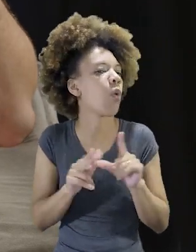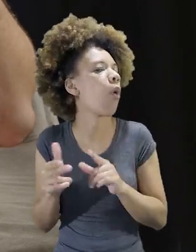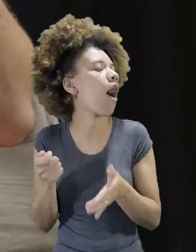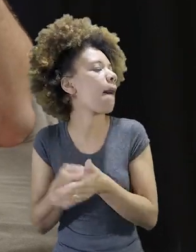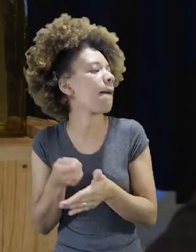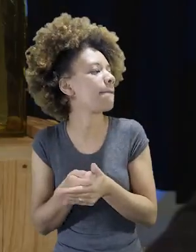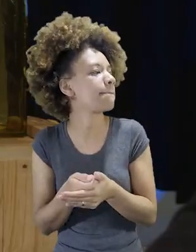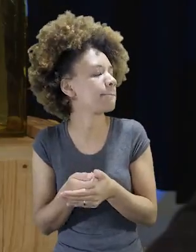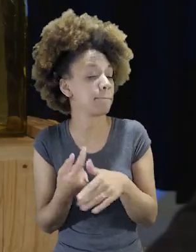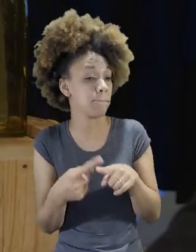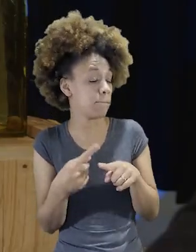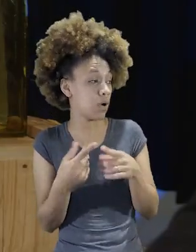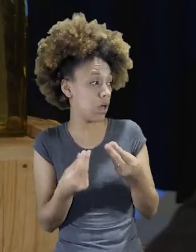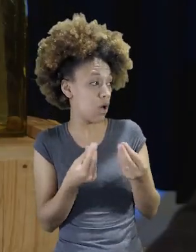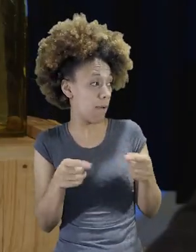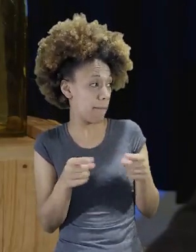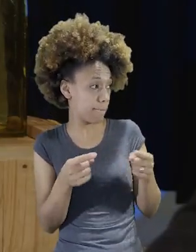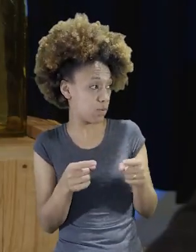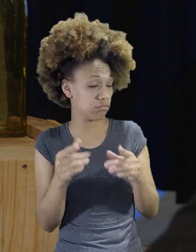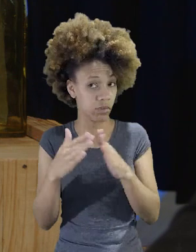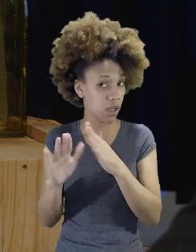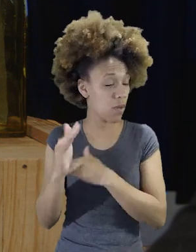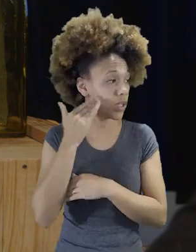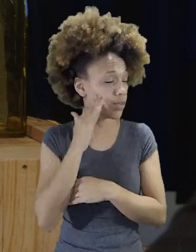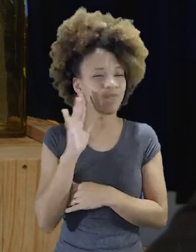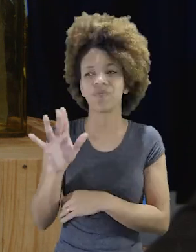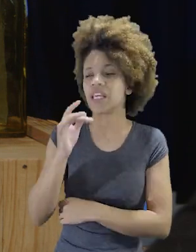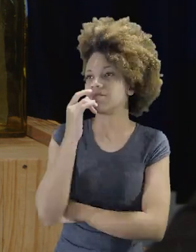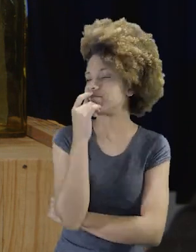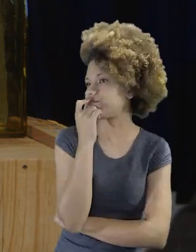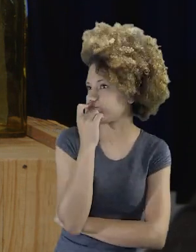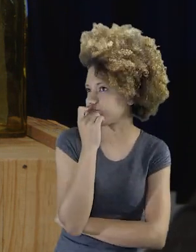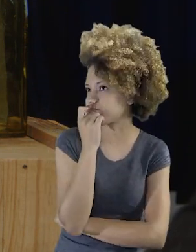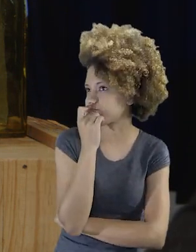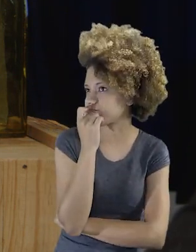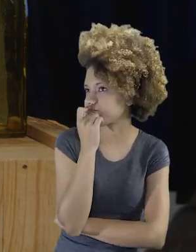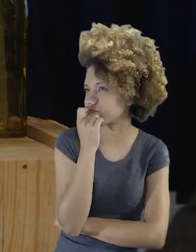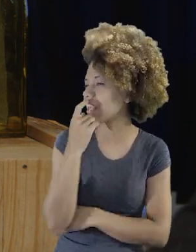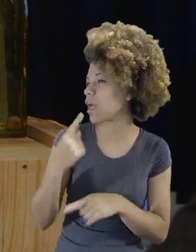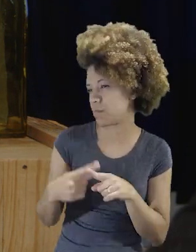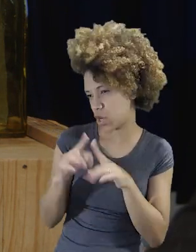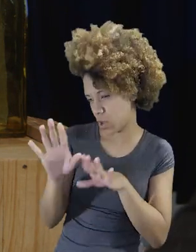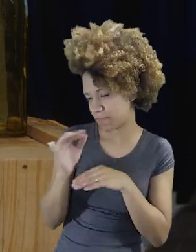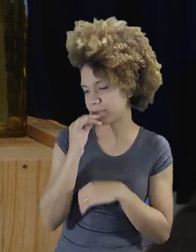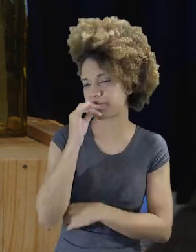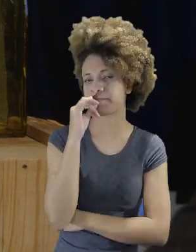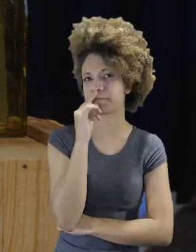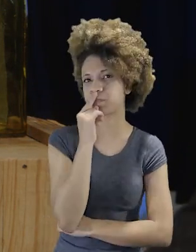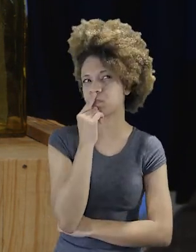pelo que eu entendo é delicado porque assim sempre teve sempre teve o